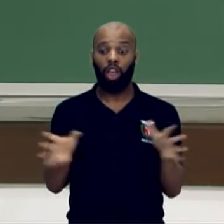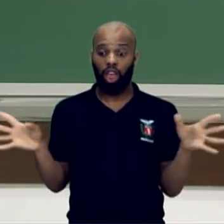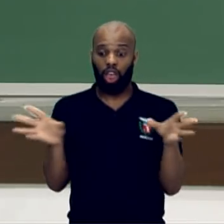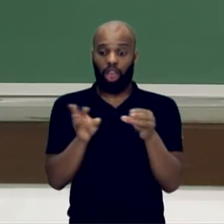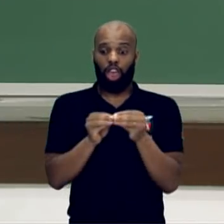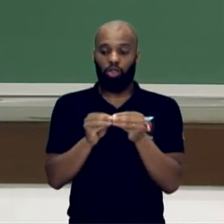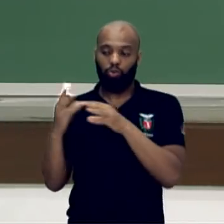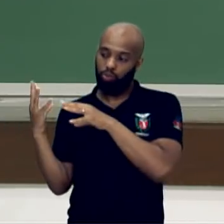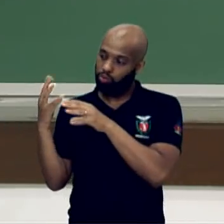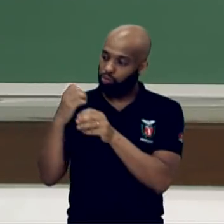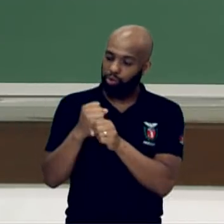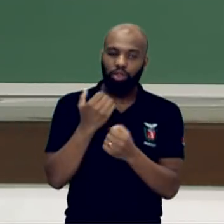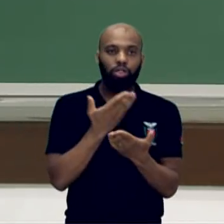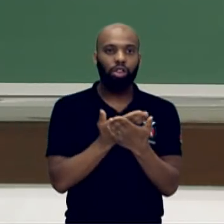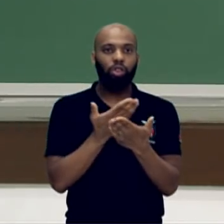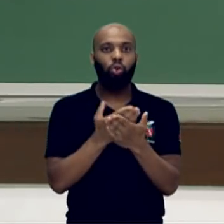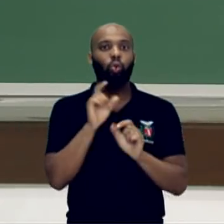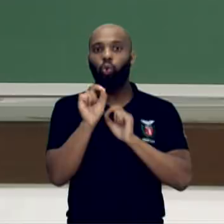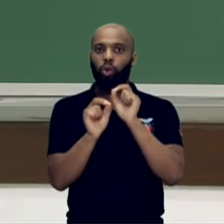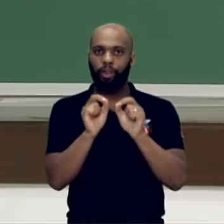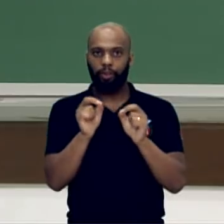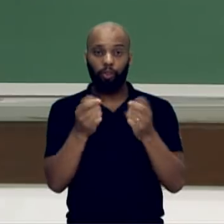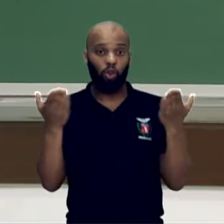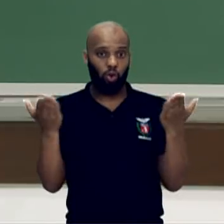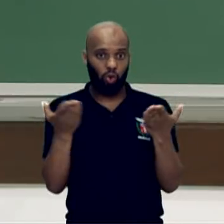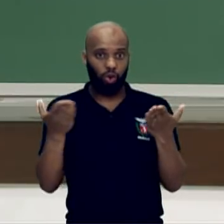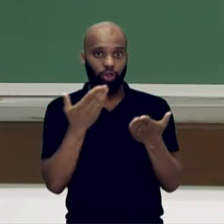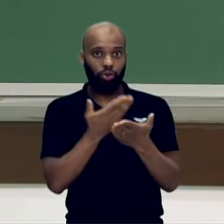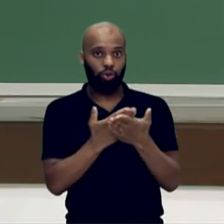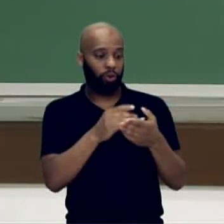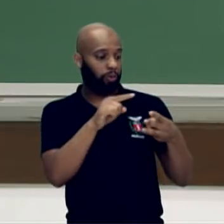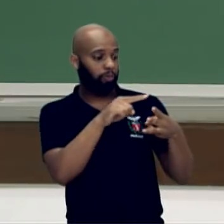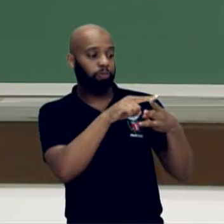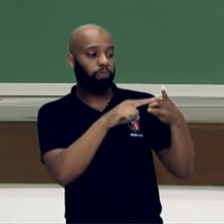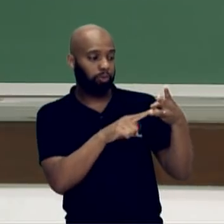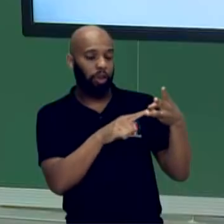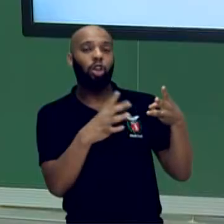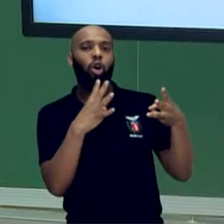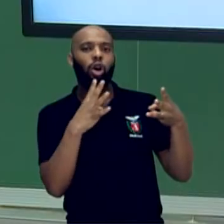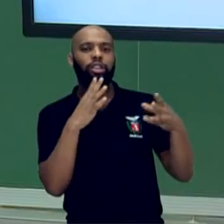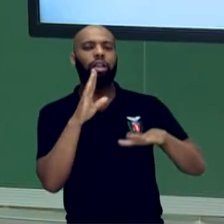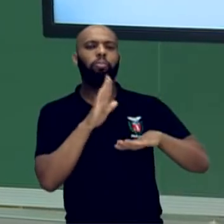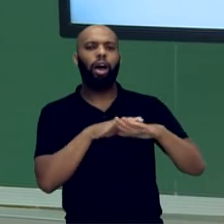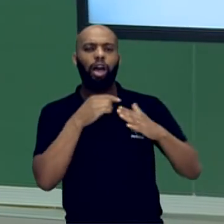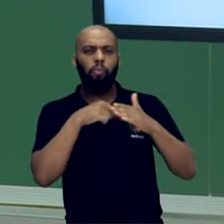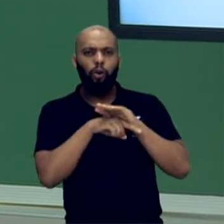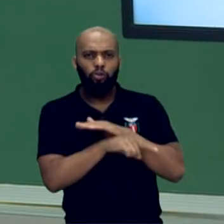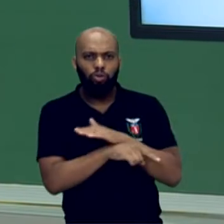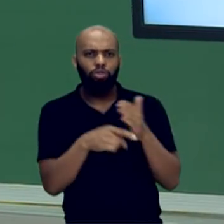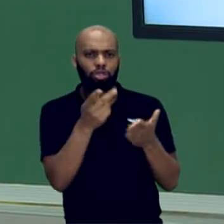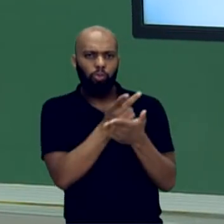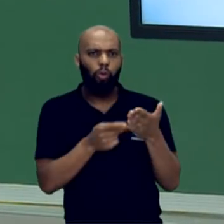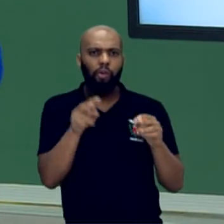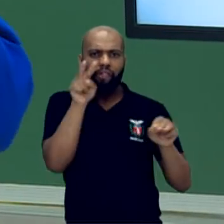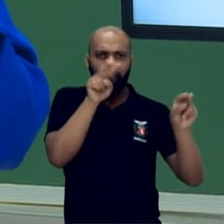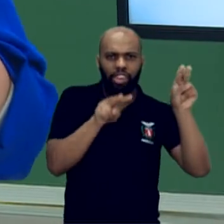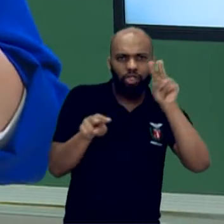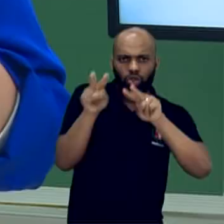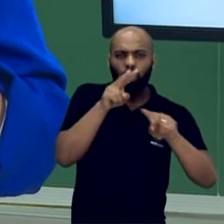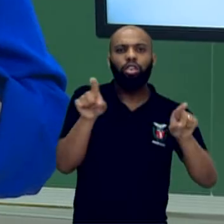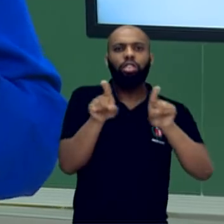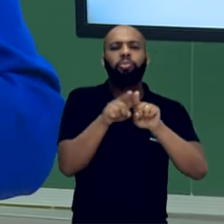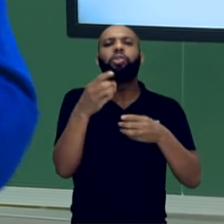Resumindo o que aprendemos hoje. Então, hoje, nosso objetivo era conhecer um pouco mais dos poemas visuais e como